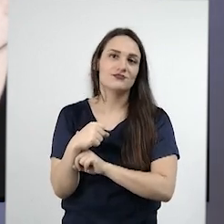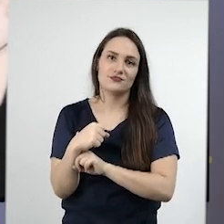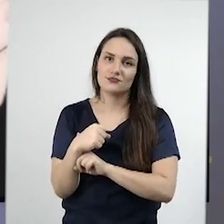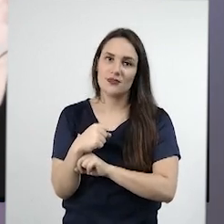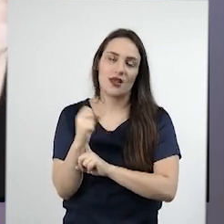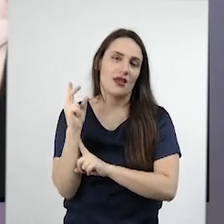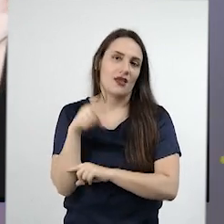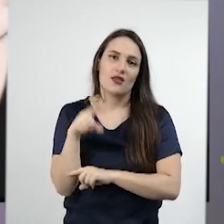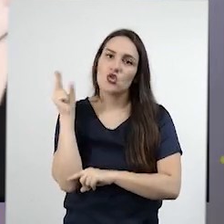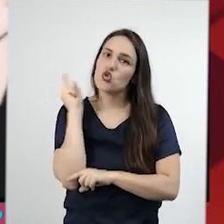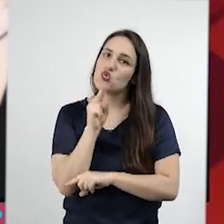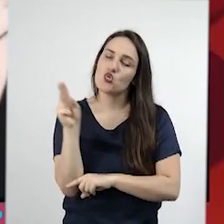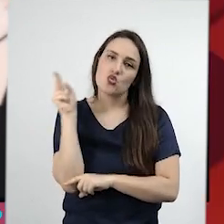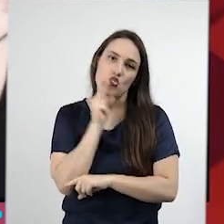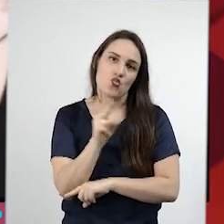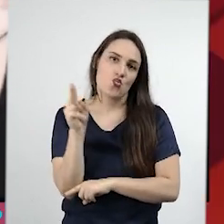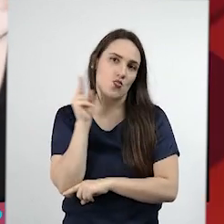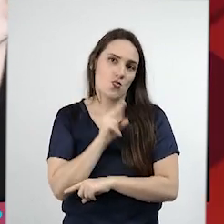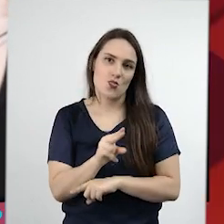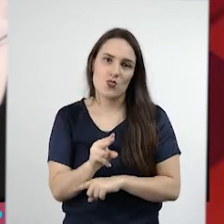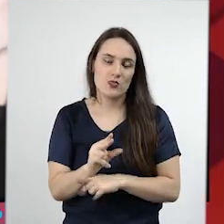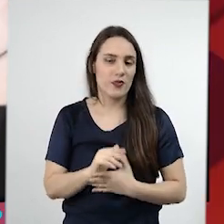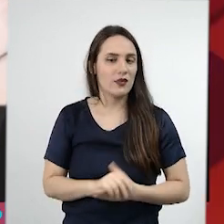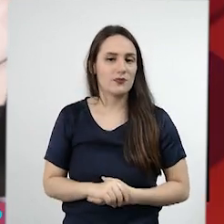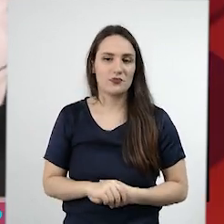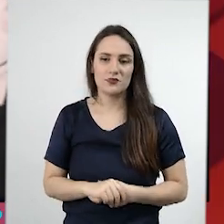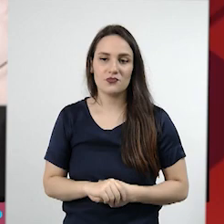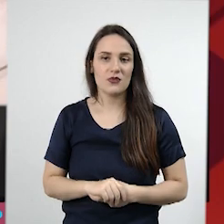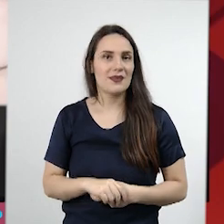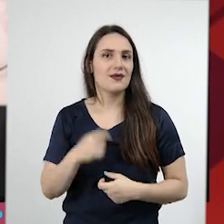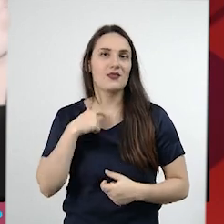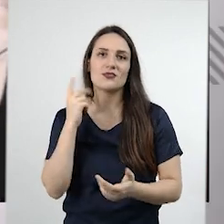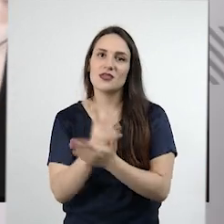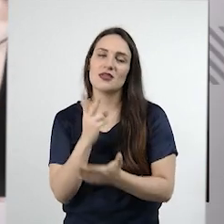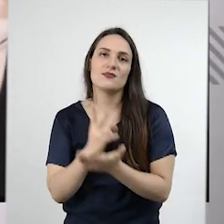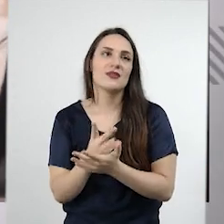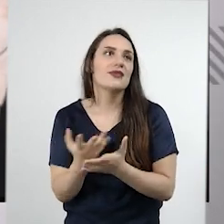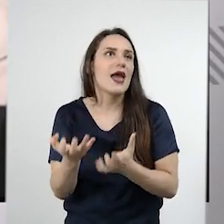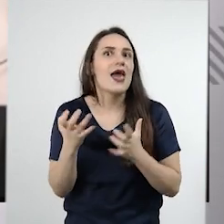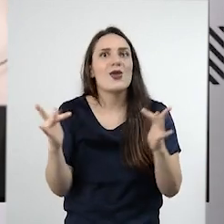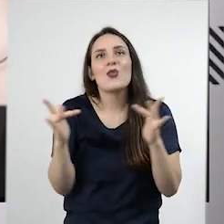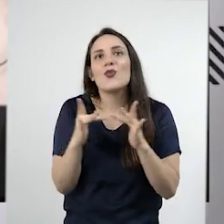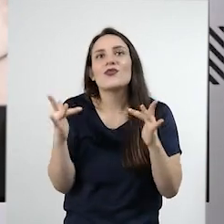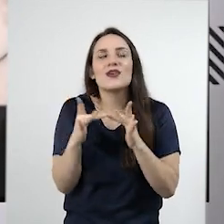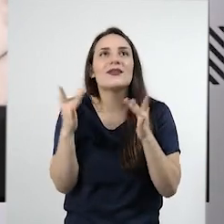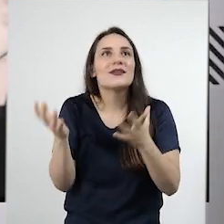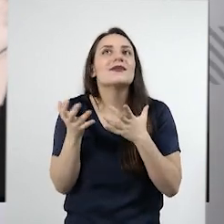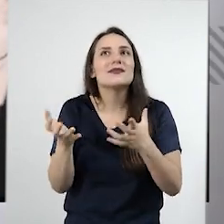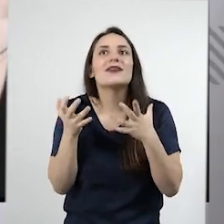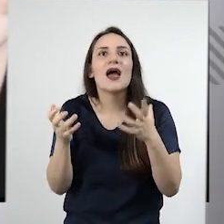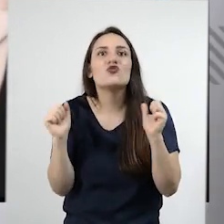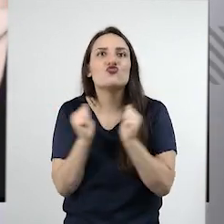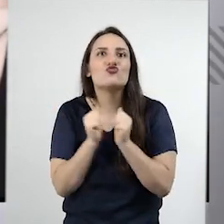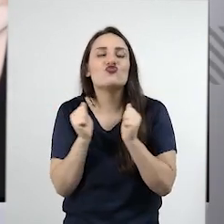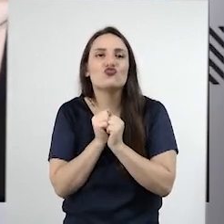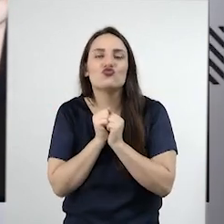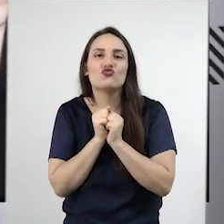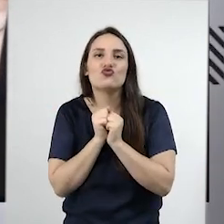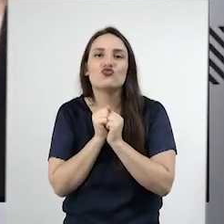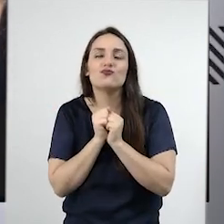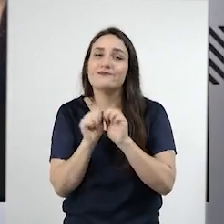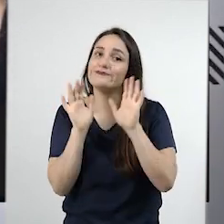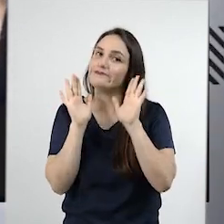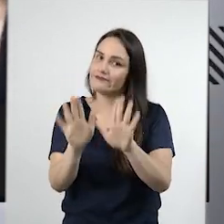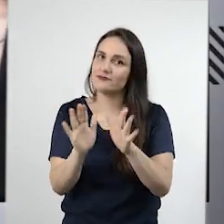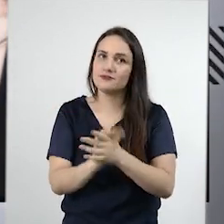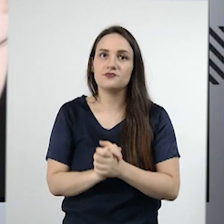característica essencial, até a gente pode dizer, na nossa espécie, a gente precisa desse contato, a gente depende do outro para tudo.